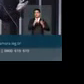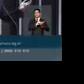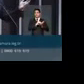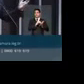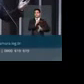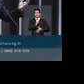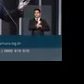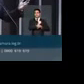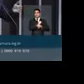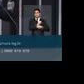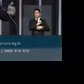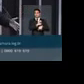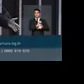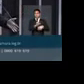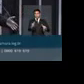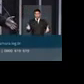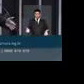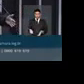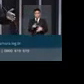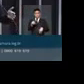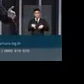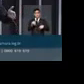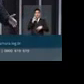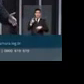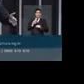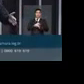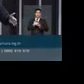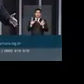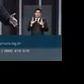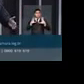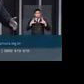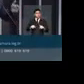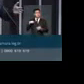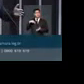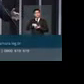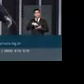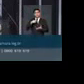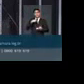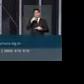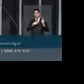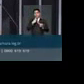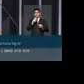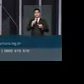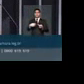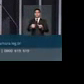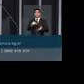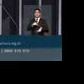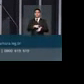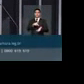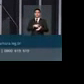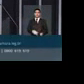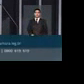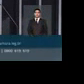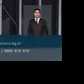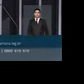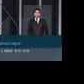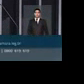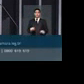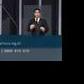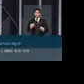E hoje o povo está podendo ver que tudo aquilo que eu dizia aqui desta tribuna era verdade. Que